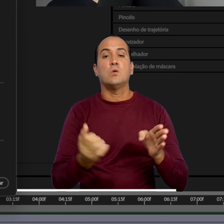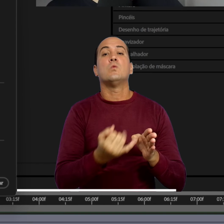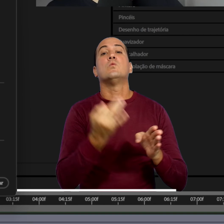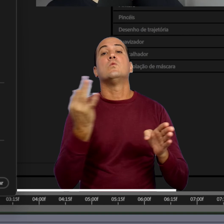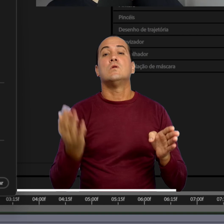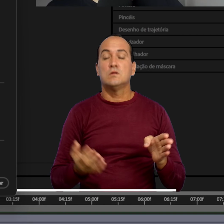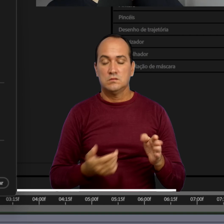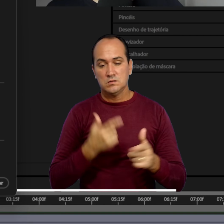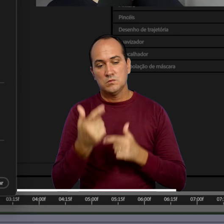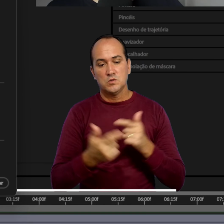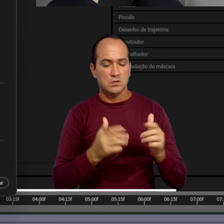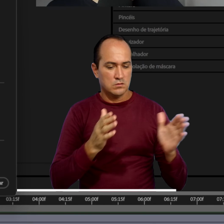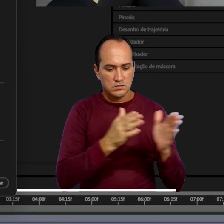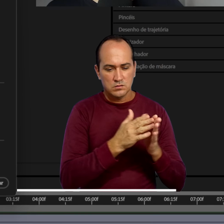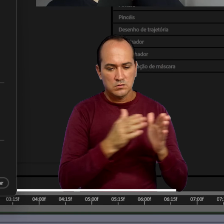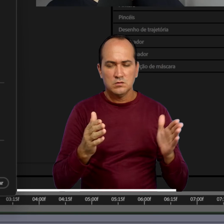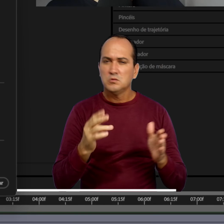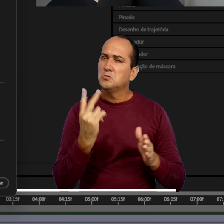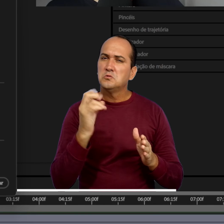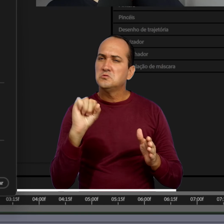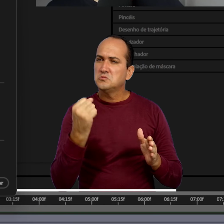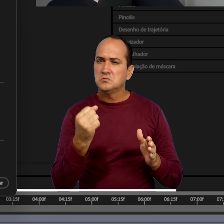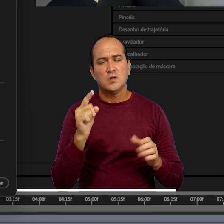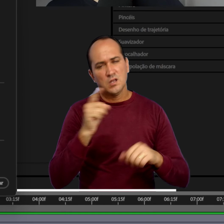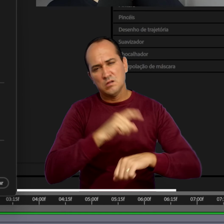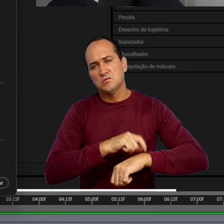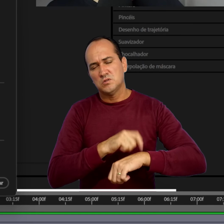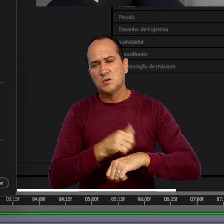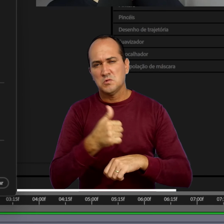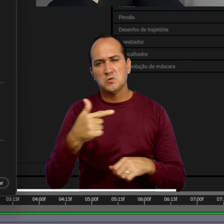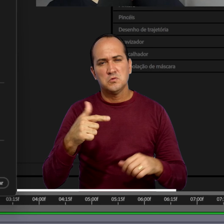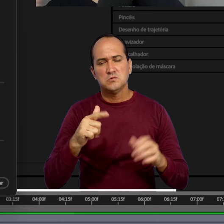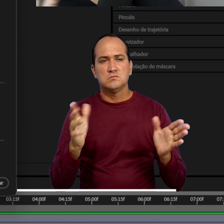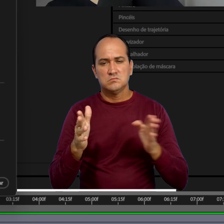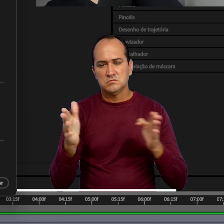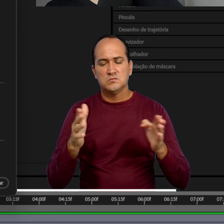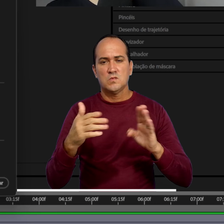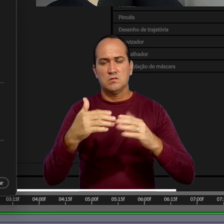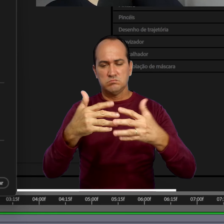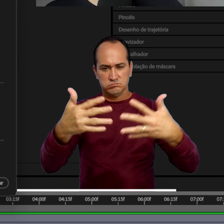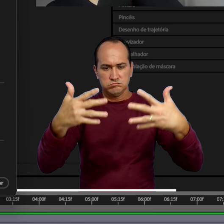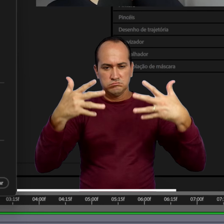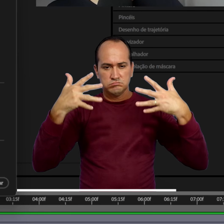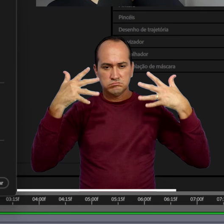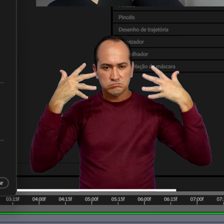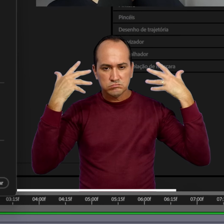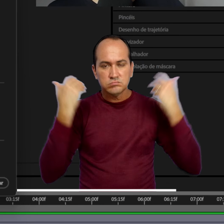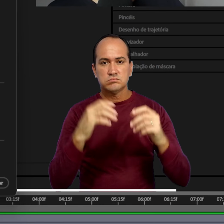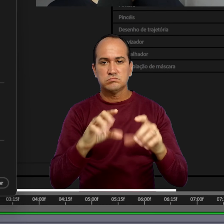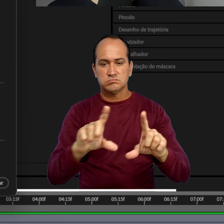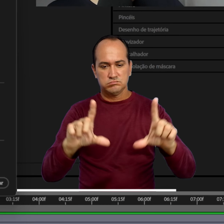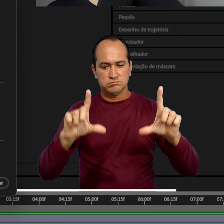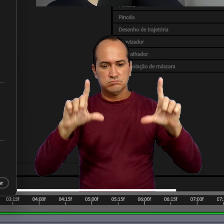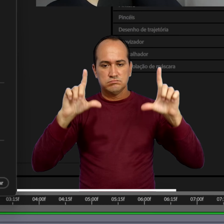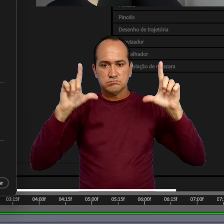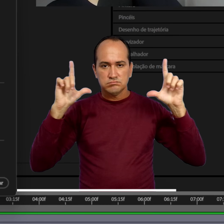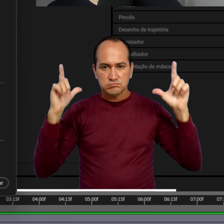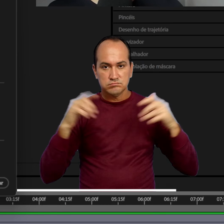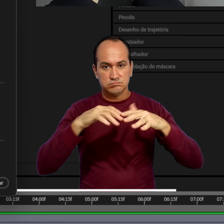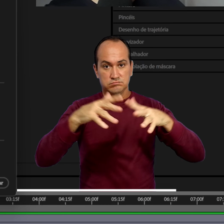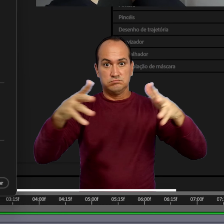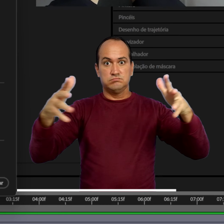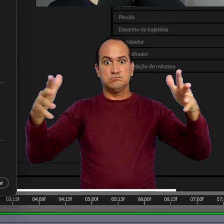Nesse caso aqui eu estou trabalhando com 8 segundos, eu acho que é um bom tempo para uma cena de plano de estabelecimento, né? Que é justamente